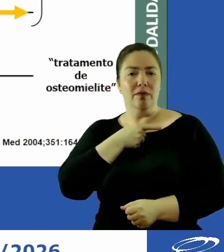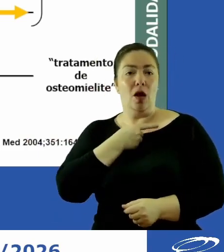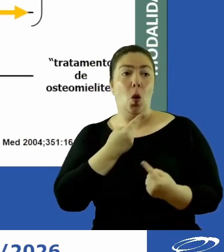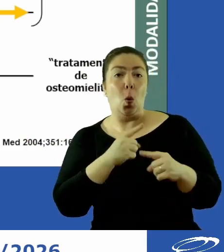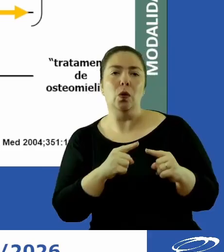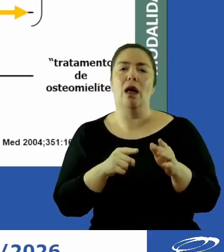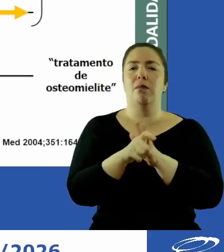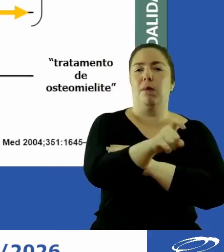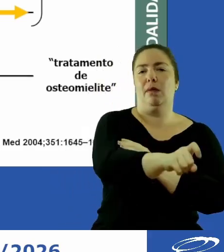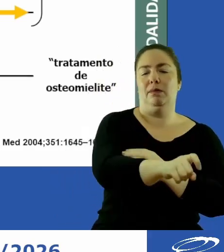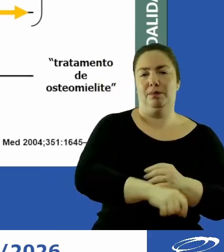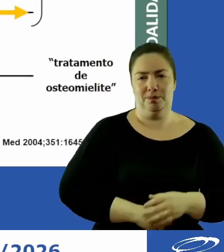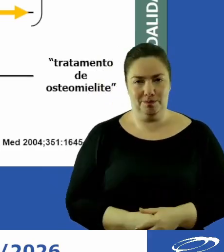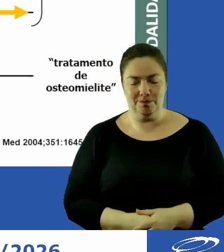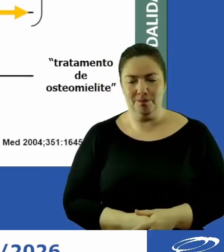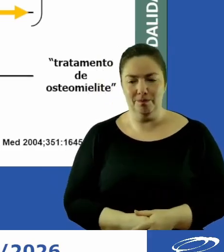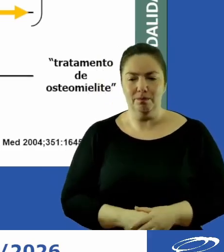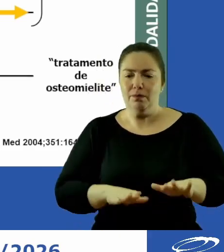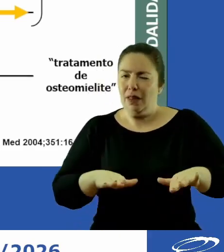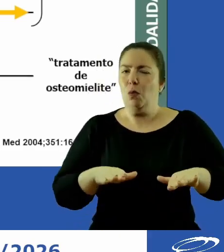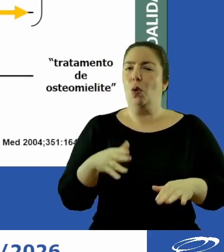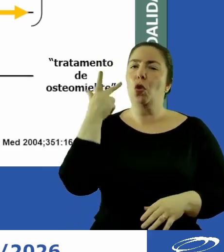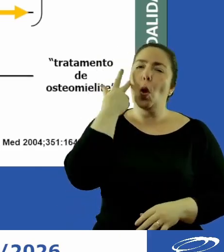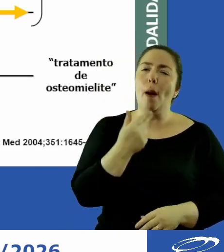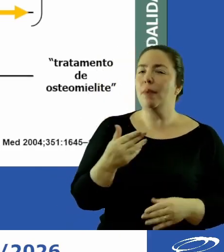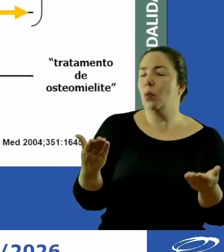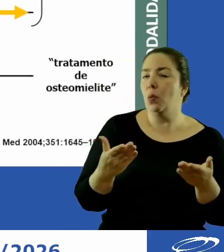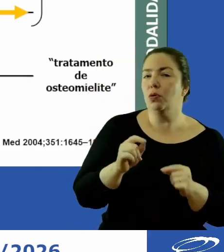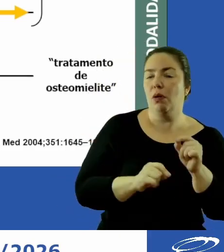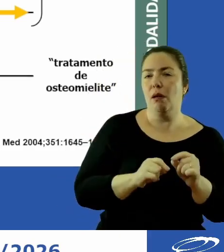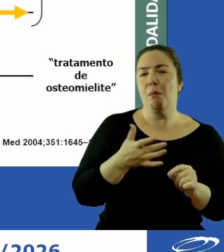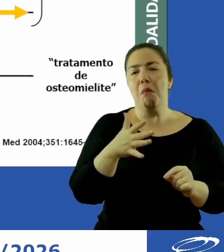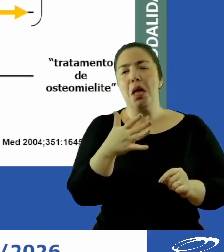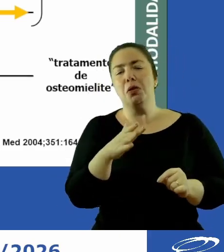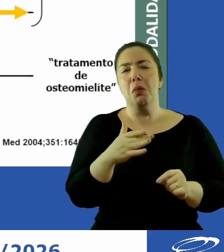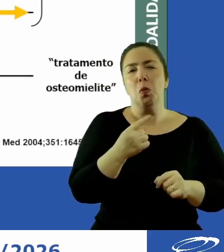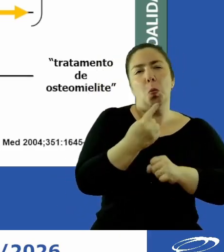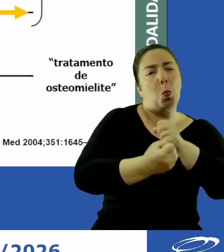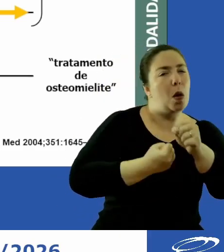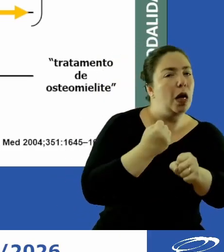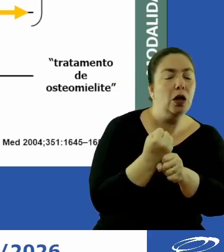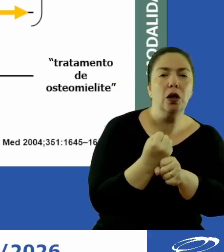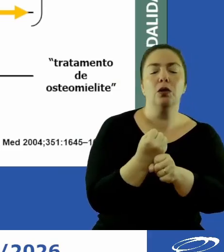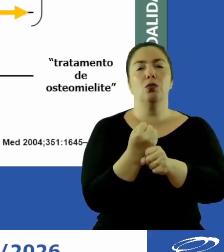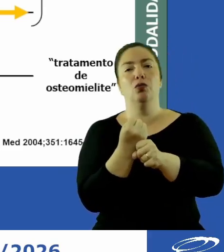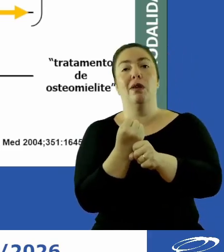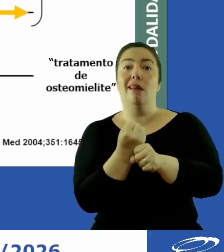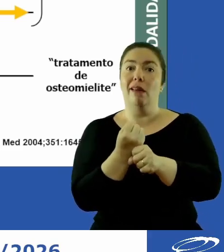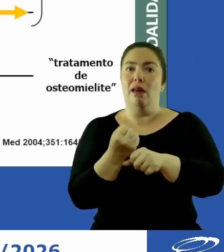tratamos por 12 semanas, mas quando nós começamos, o tratamento era de 1 ano, IM,